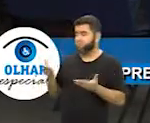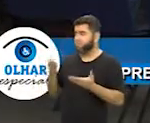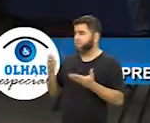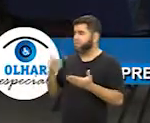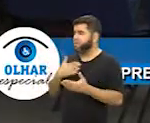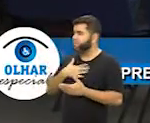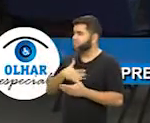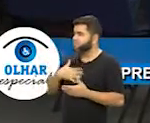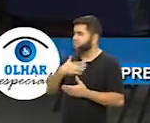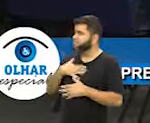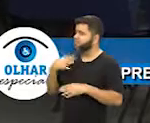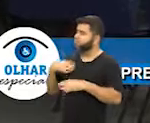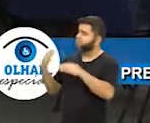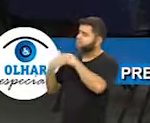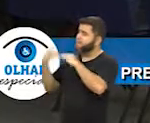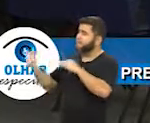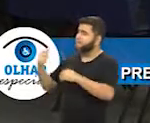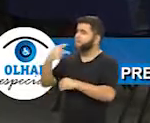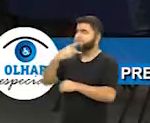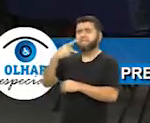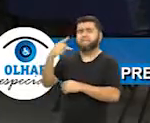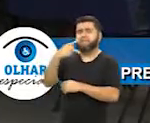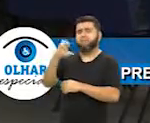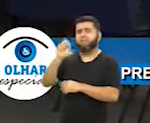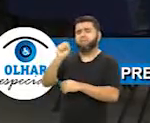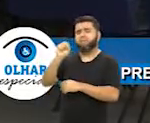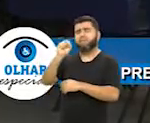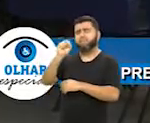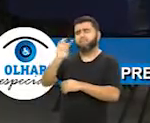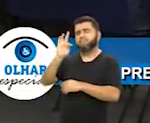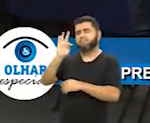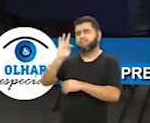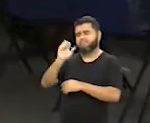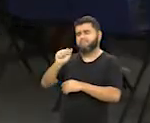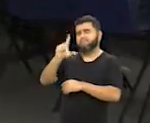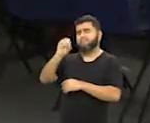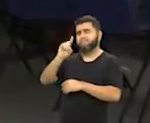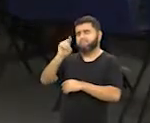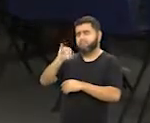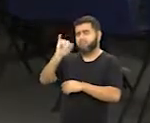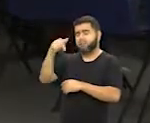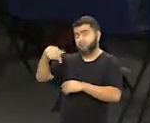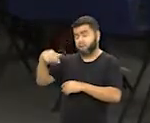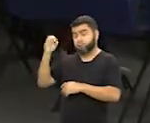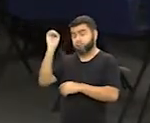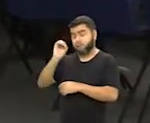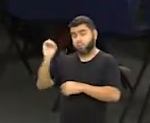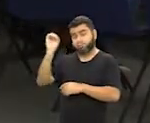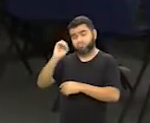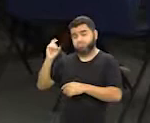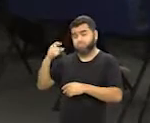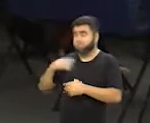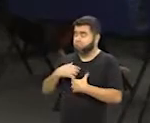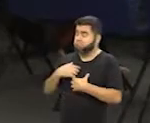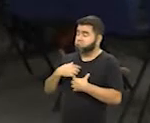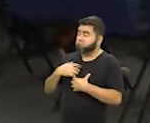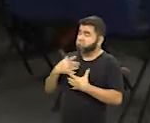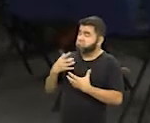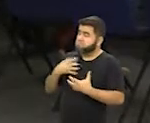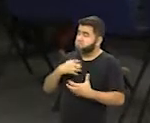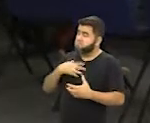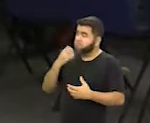Pestalose de Osasco e temos a grata satisfação de estarmos hoje nessa manhã colhendo muitos frutos com